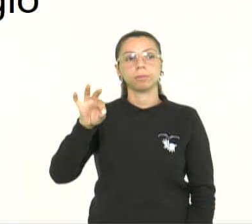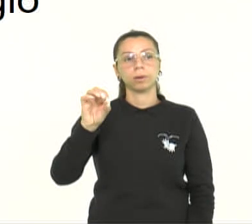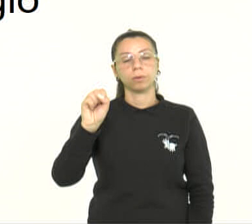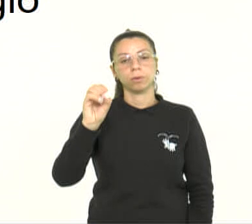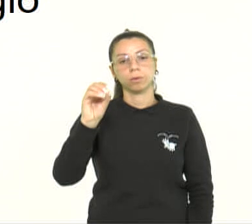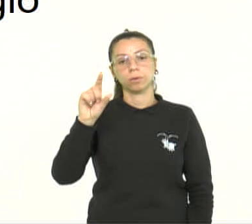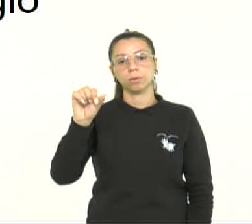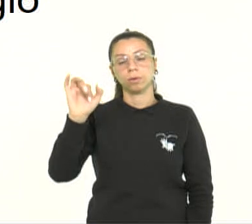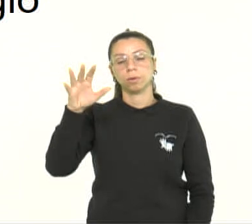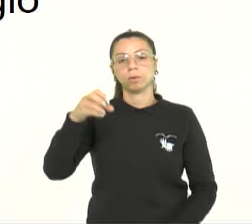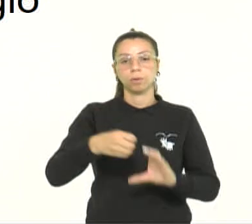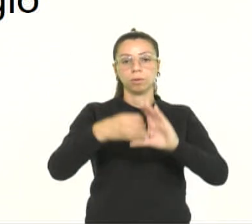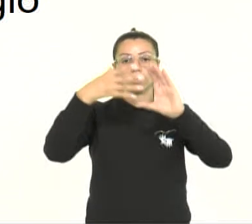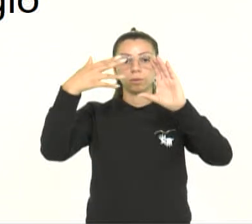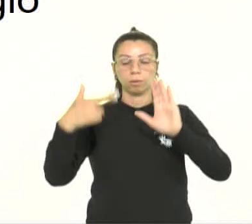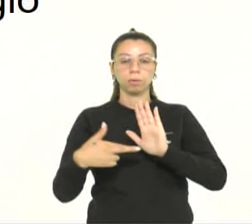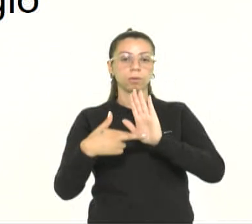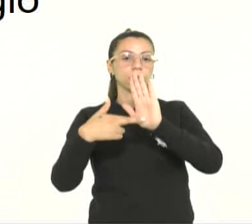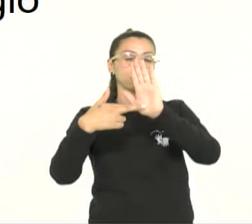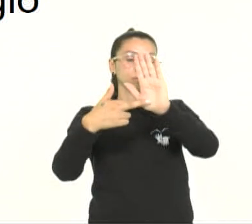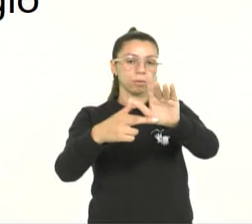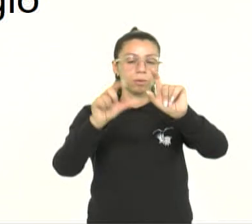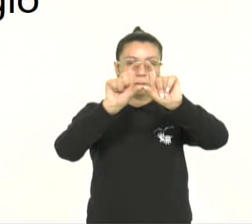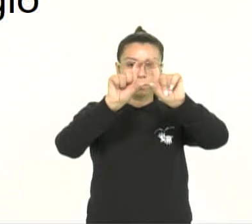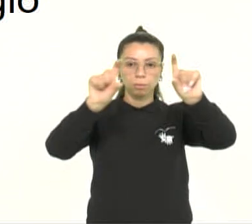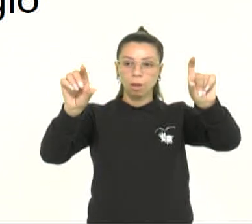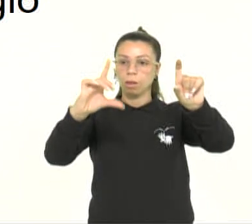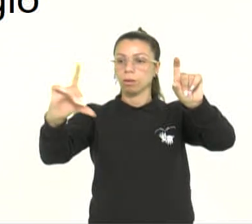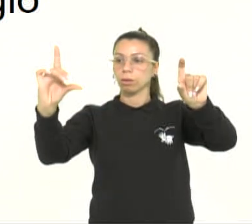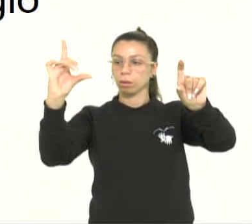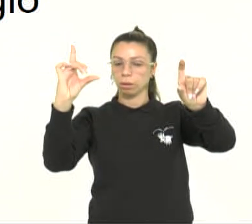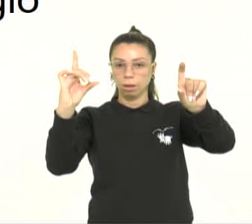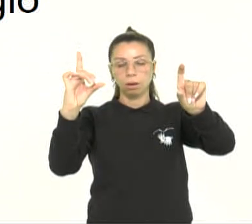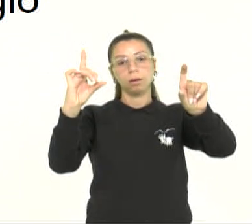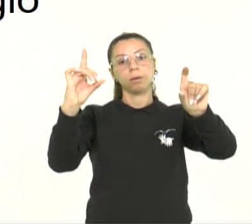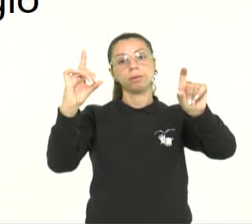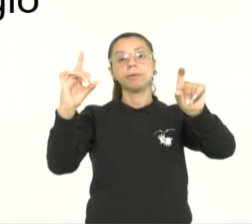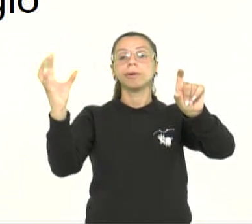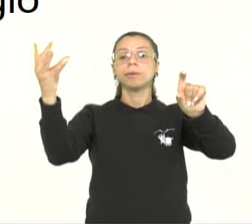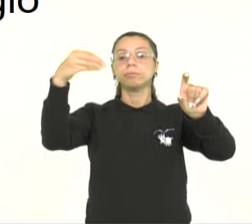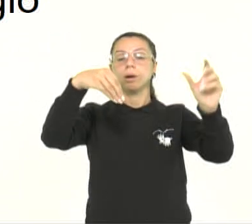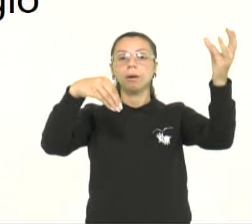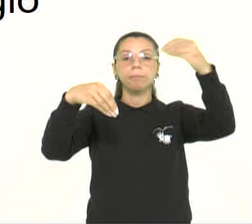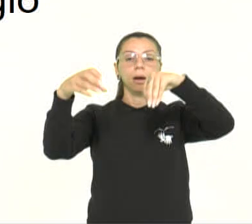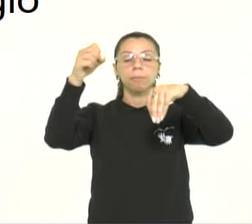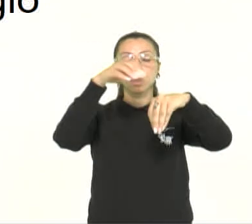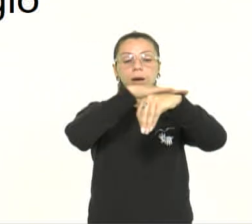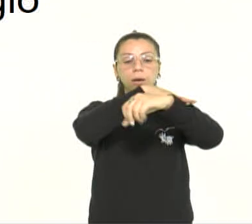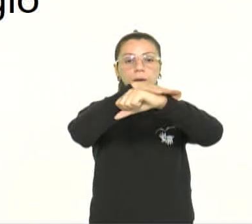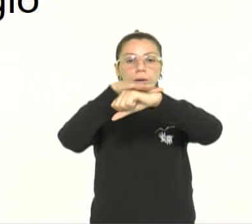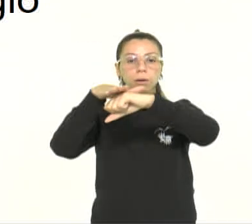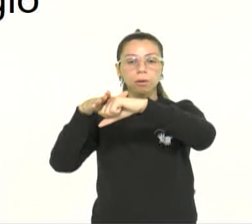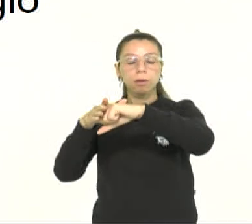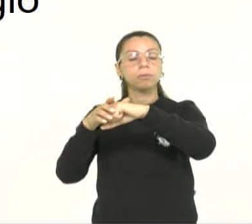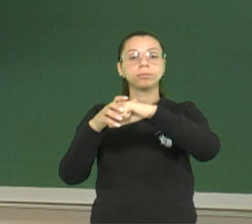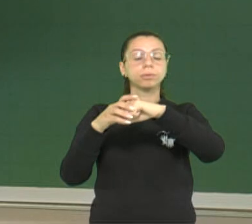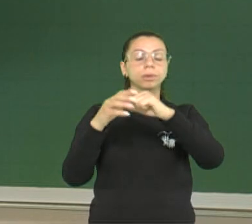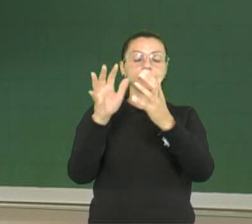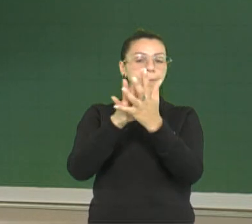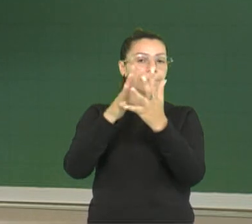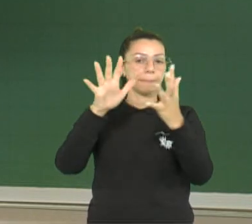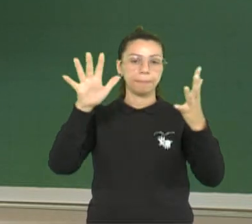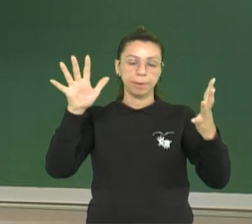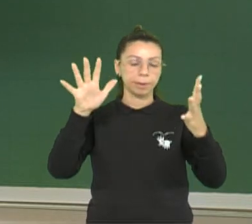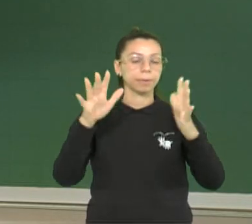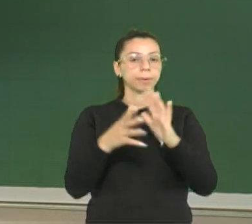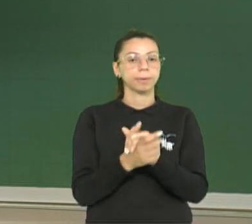solos caracterizados pela presença de um horizonte B, cujos agregados apresentam em sua superfície um brilho característico,